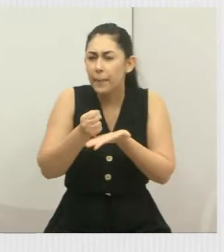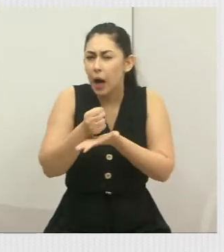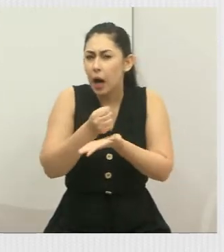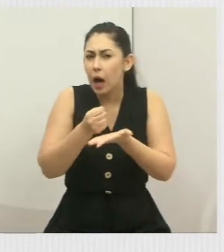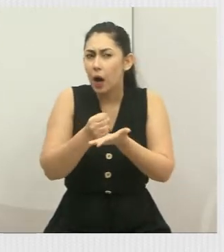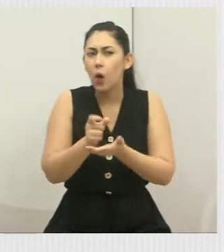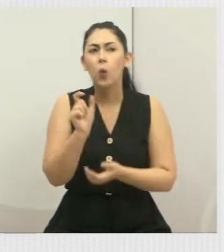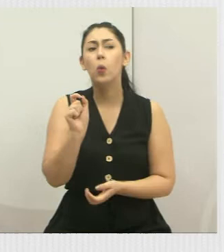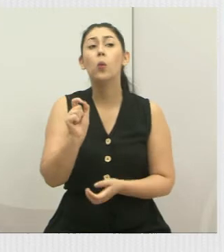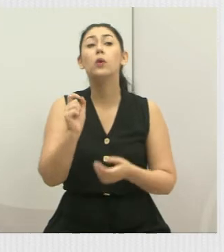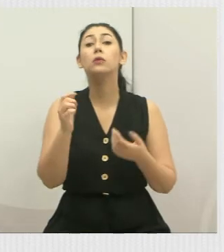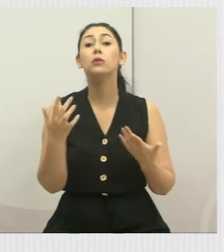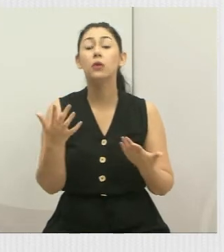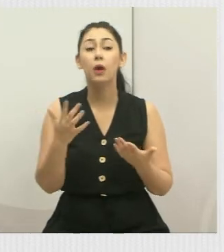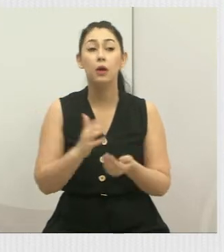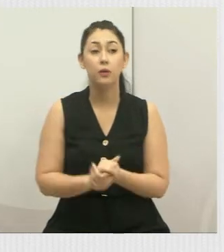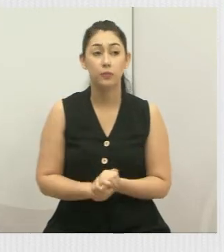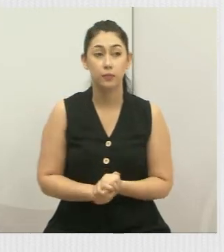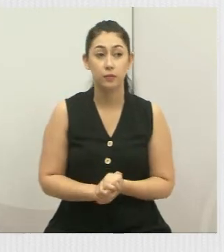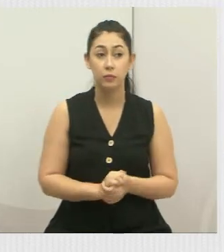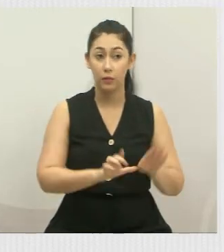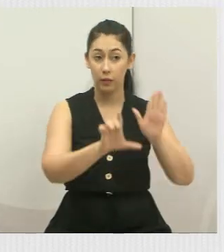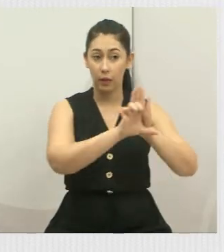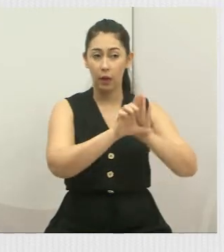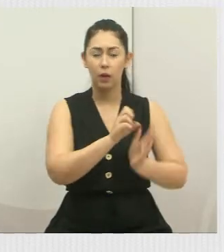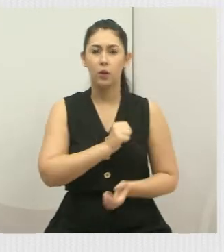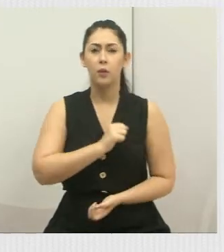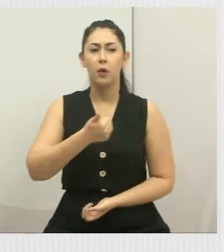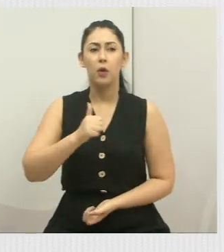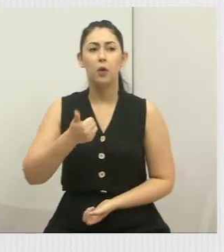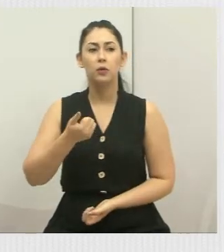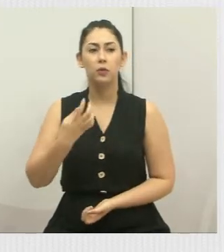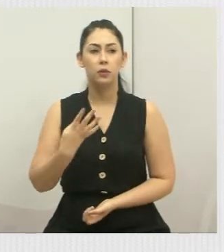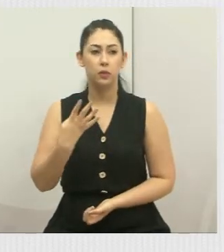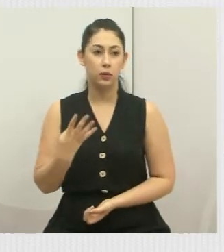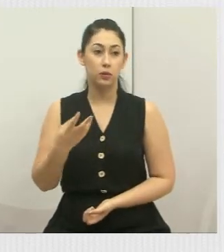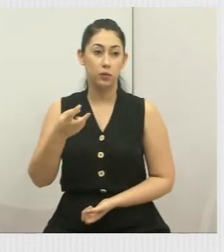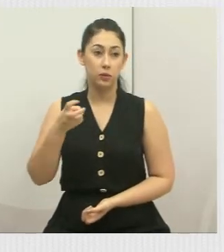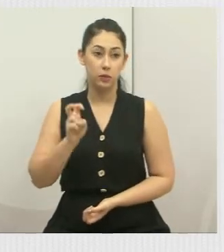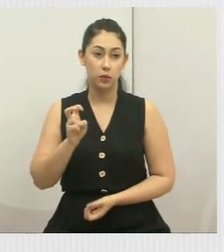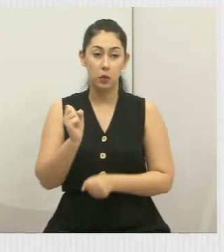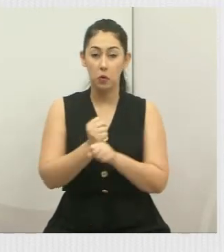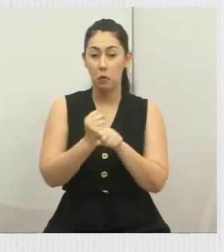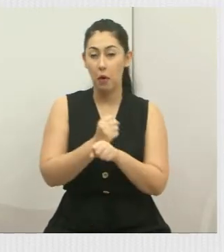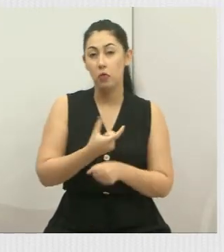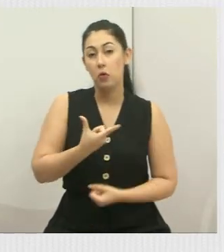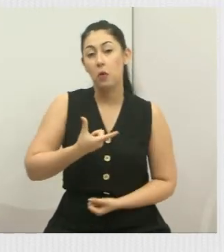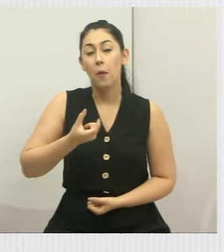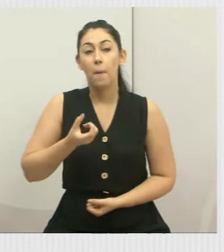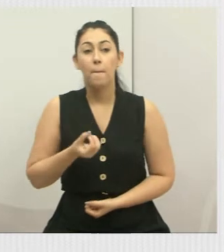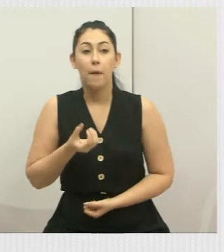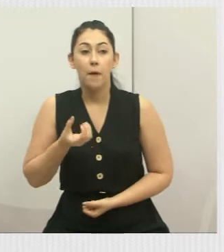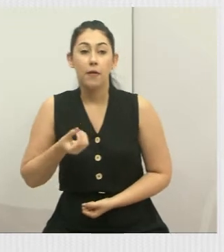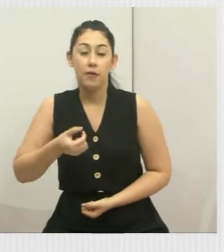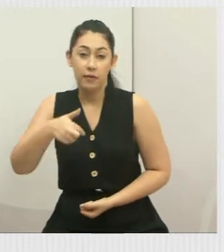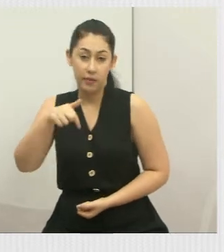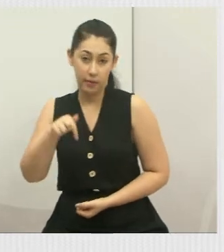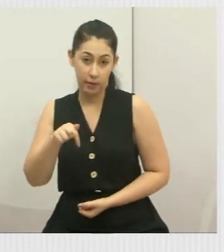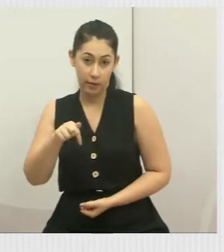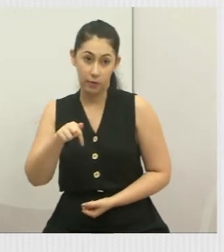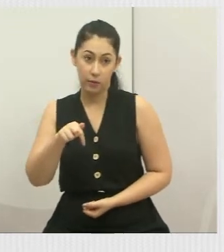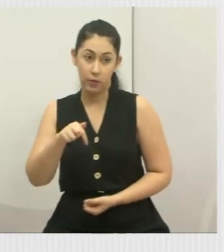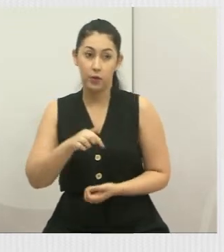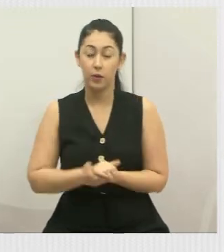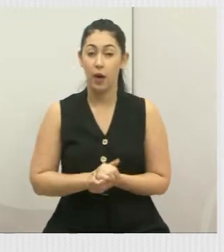Nacional de Saneamento Básico, que é a Lei 11.445, e ela foi reformulada, atualizada recentemente